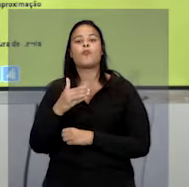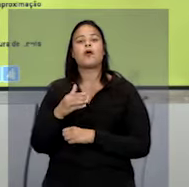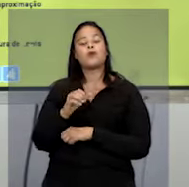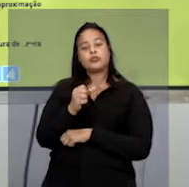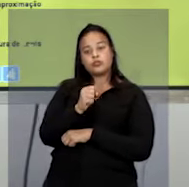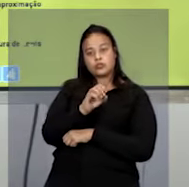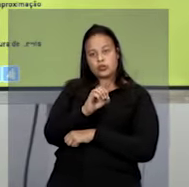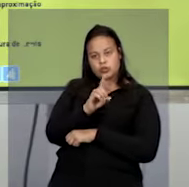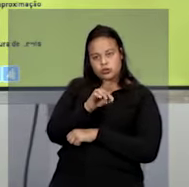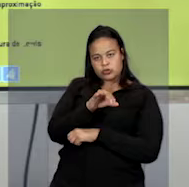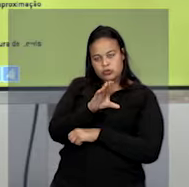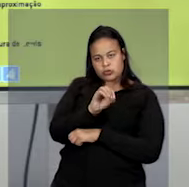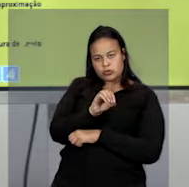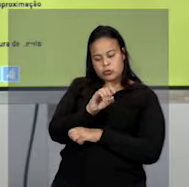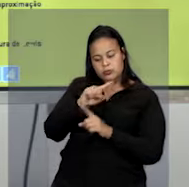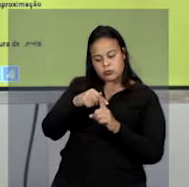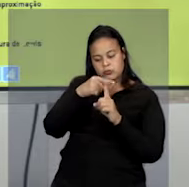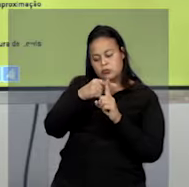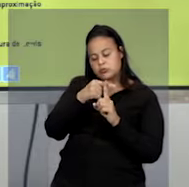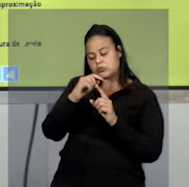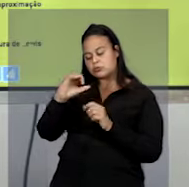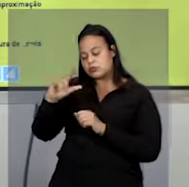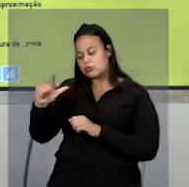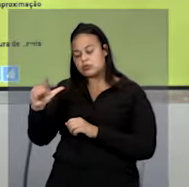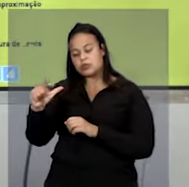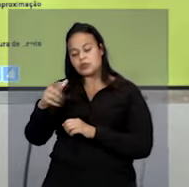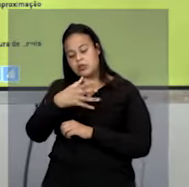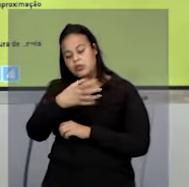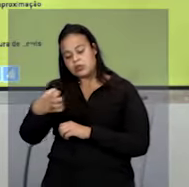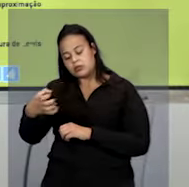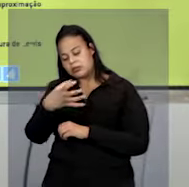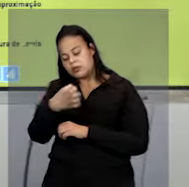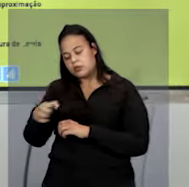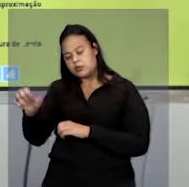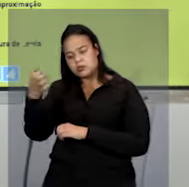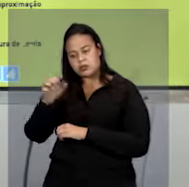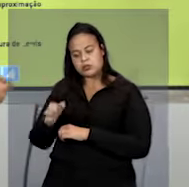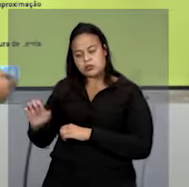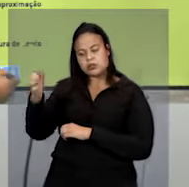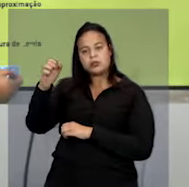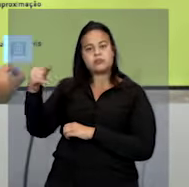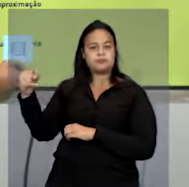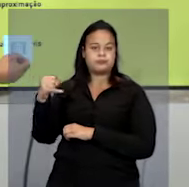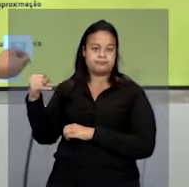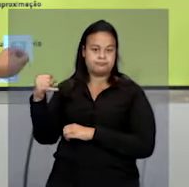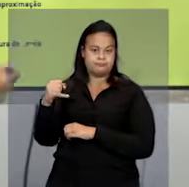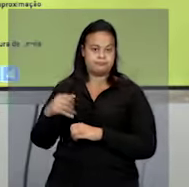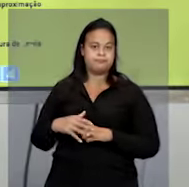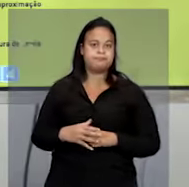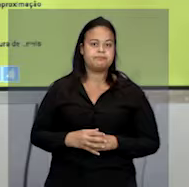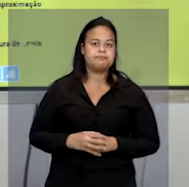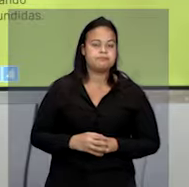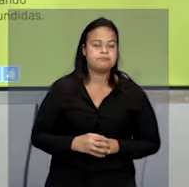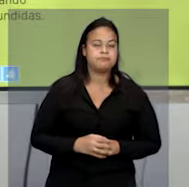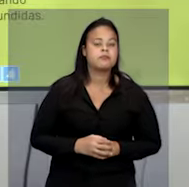fica positivo e o cloro, porque ganhou o elétron, ele fica negativo.